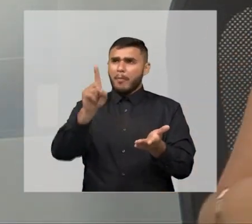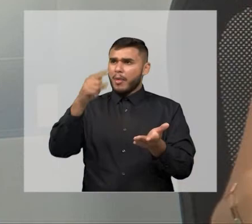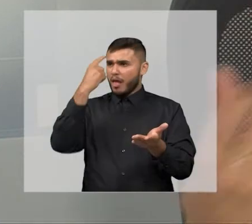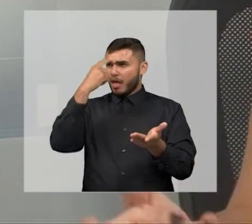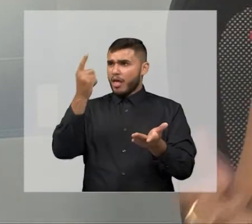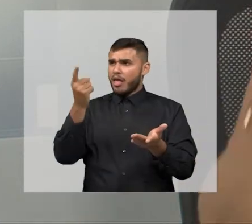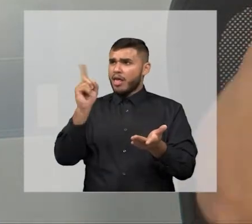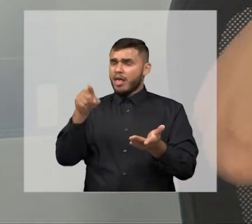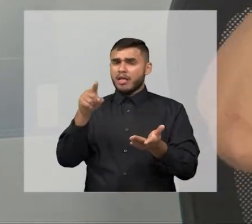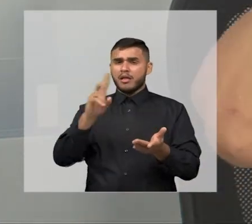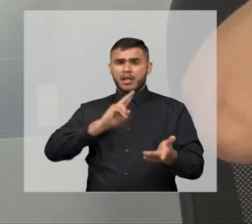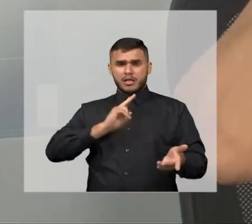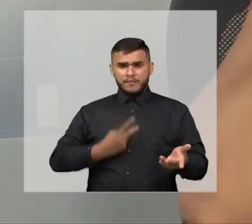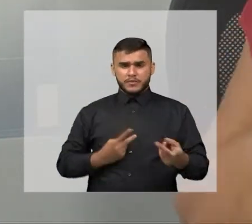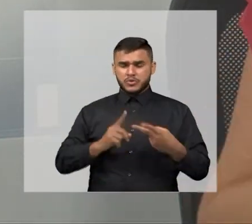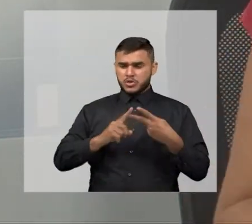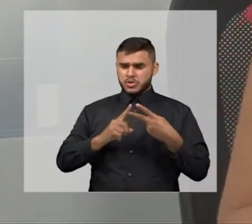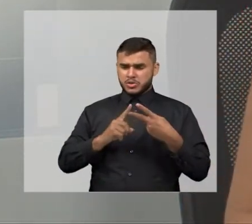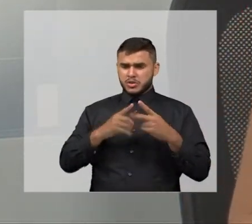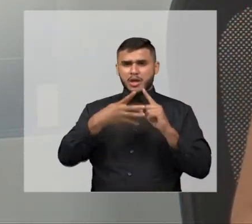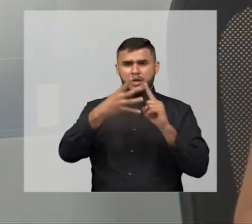começou a briga com aquela história.